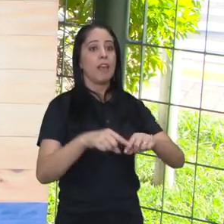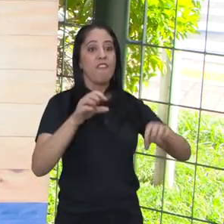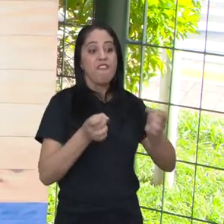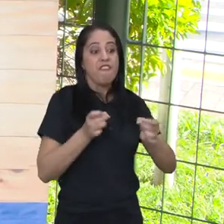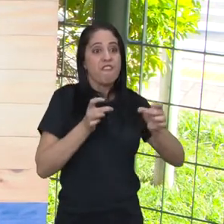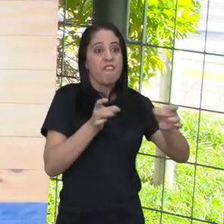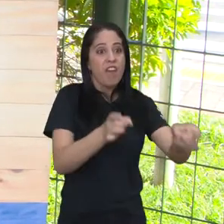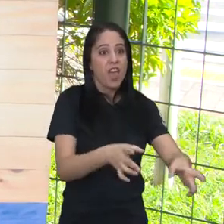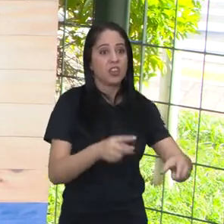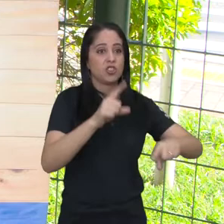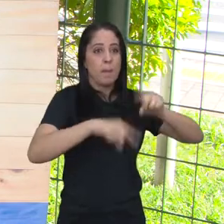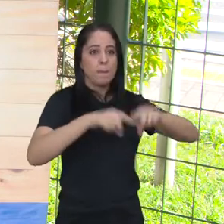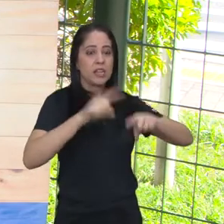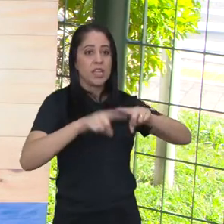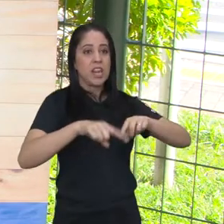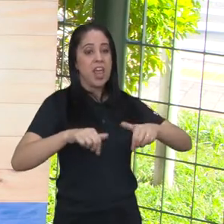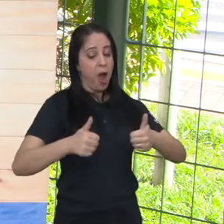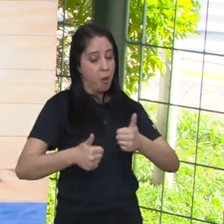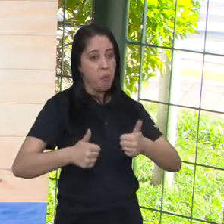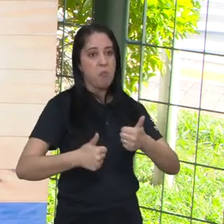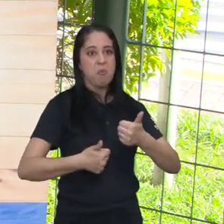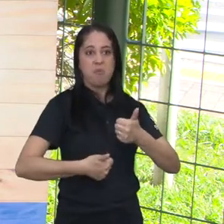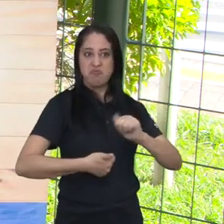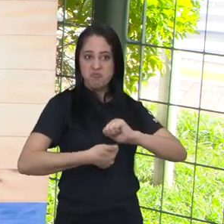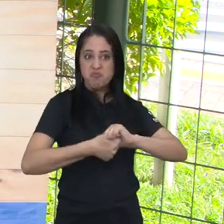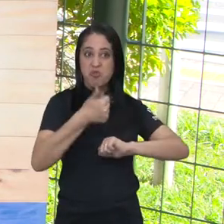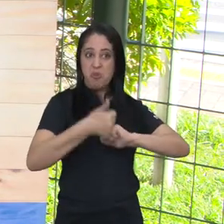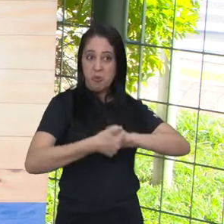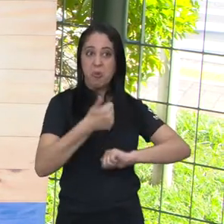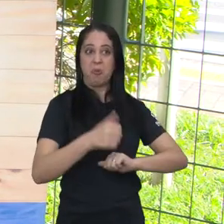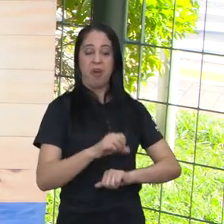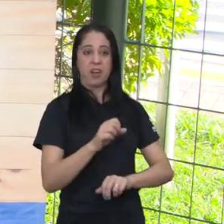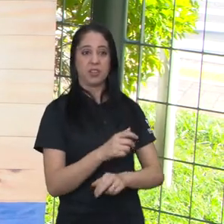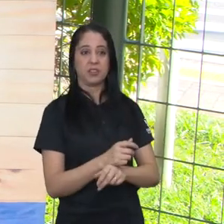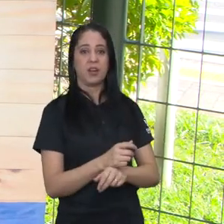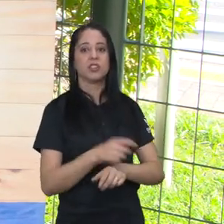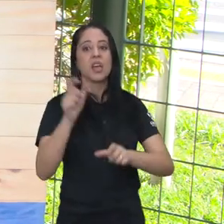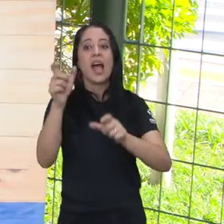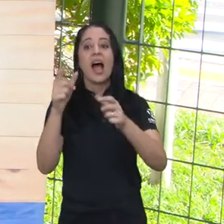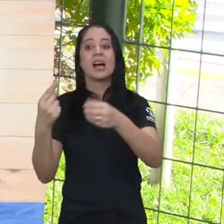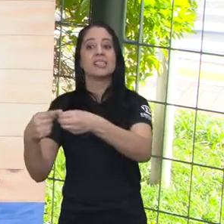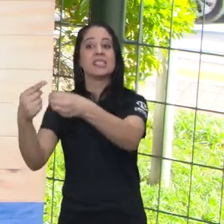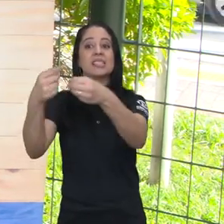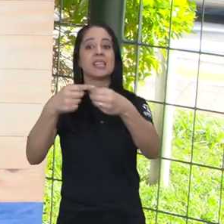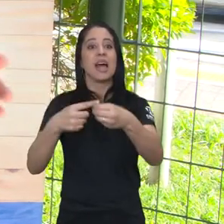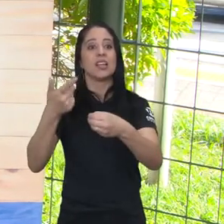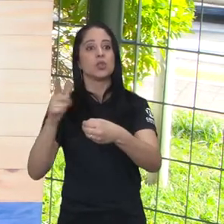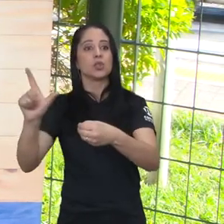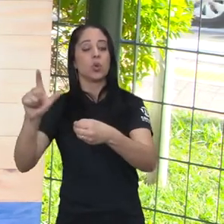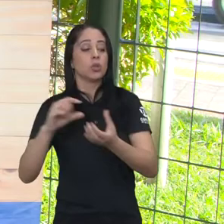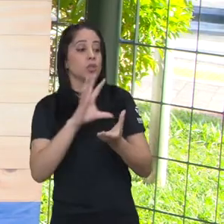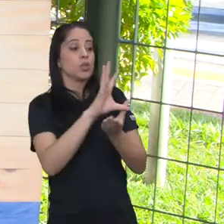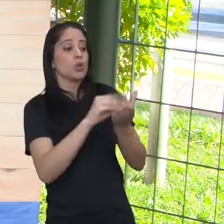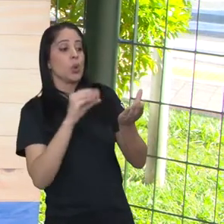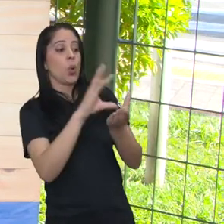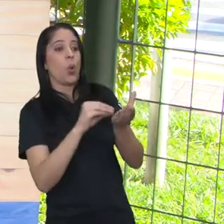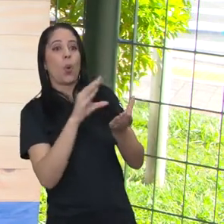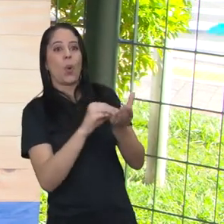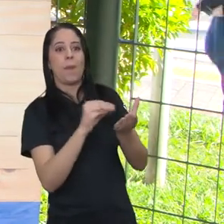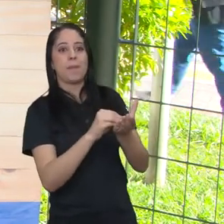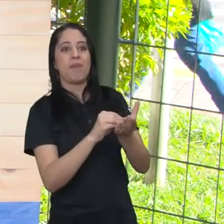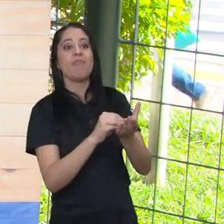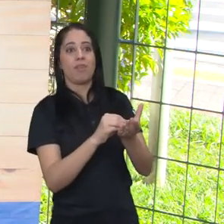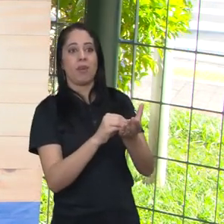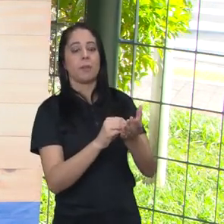cases de qualidade e esse por exemplo que o ponto Rural já está sendo aplicado em diversas cidades aqui da região do Vale do